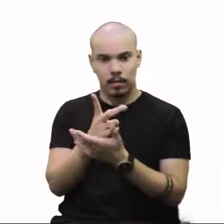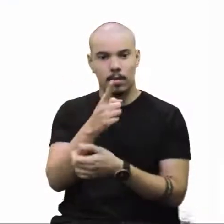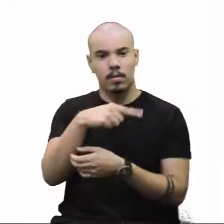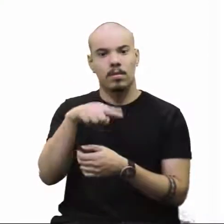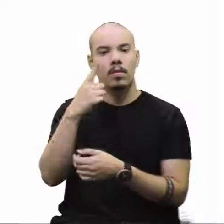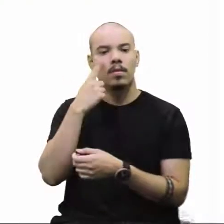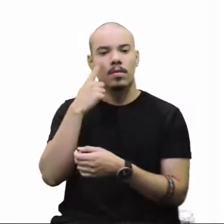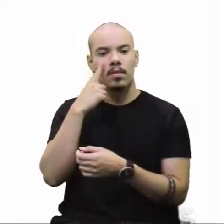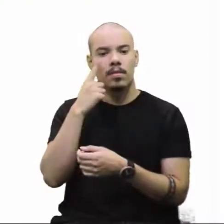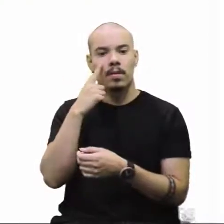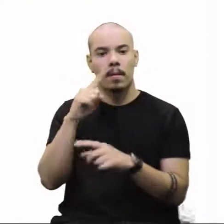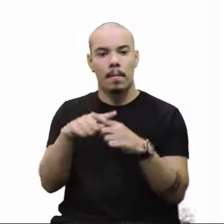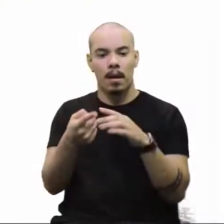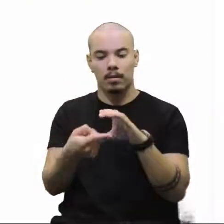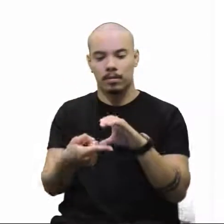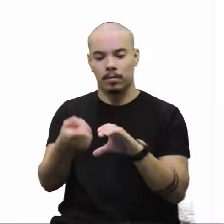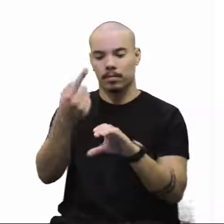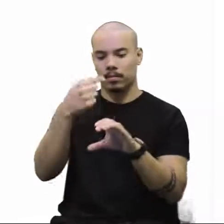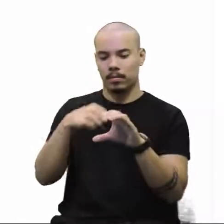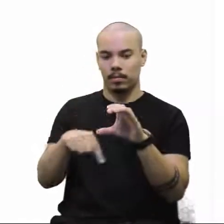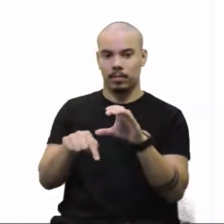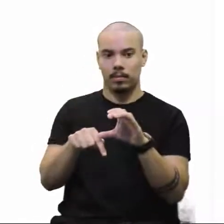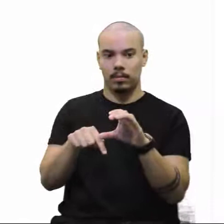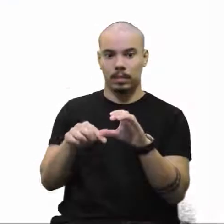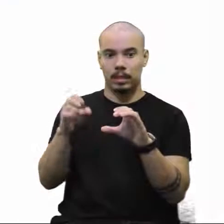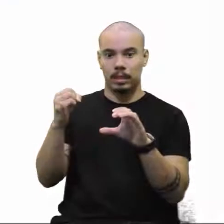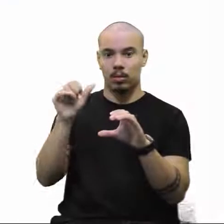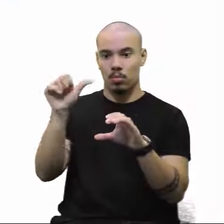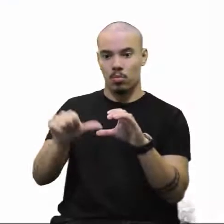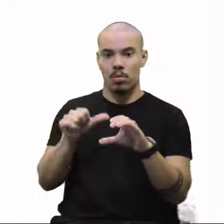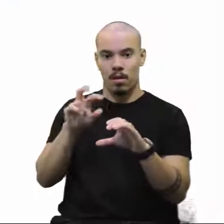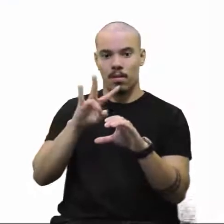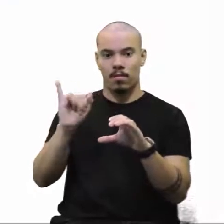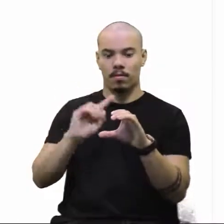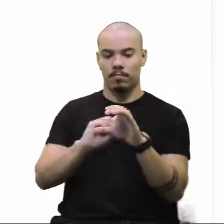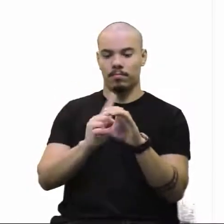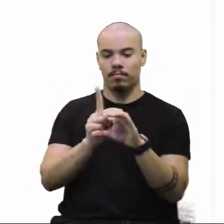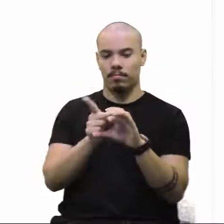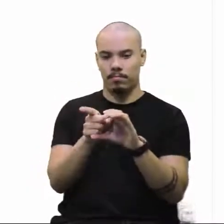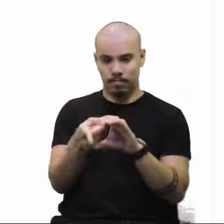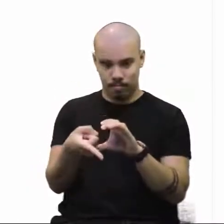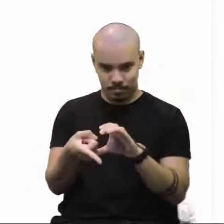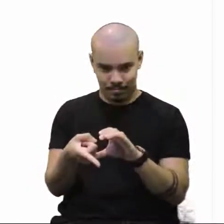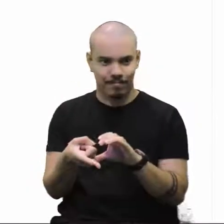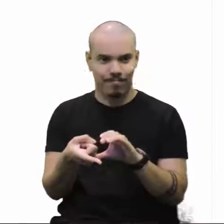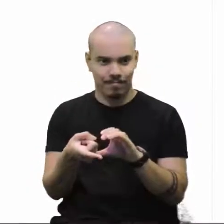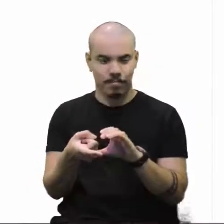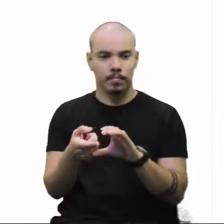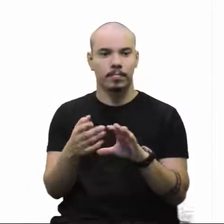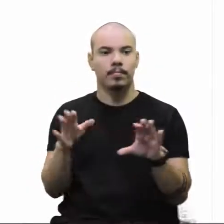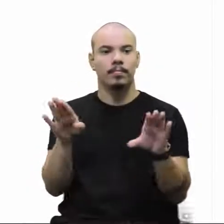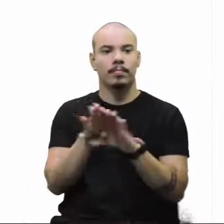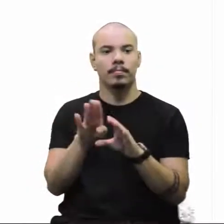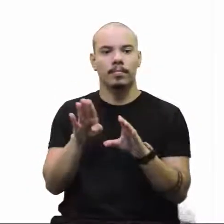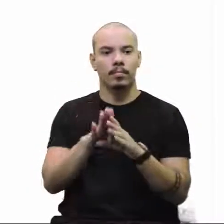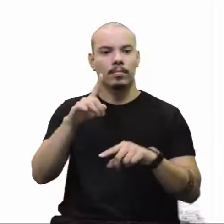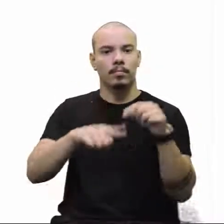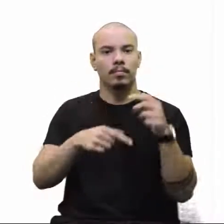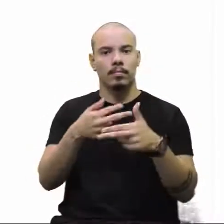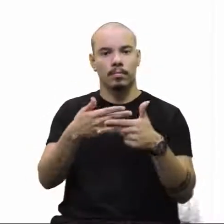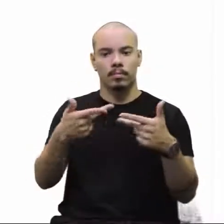né, anti-horário. E se eu mudar o sentido da corrente, ele vai girar no sentido horário. Bom, nos motores